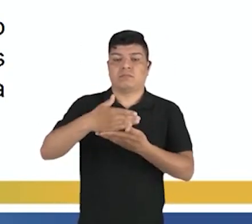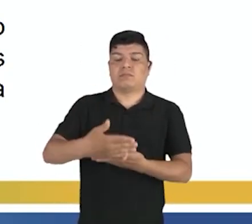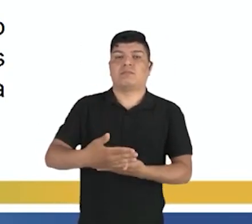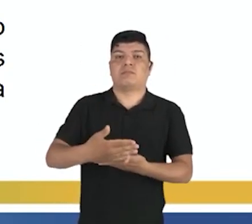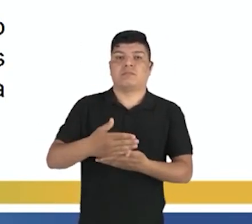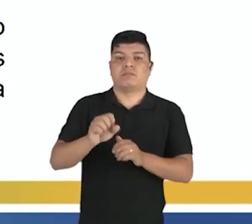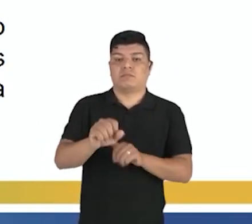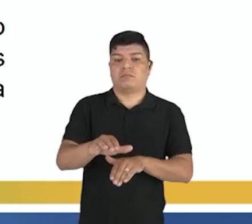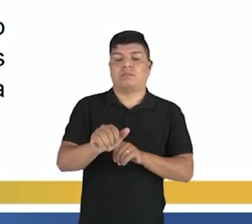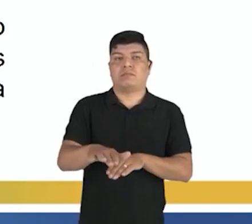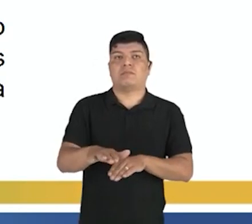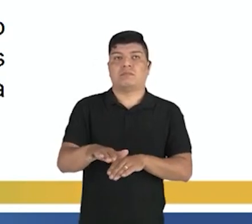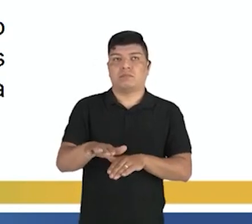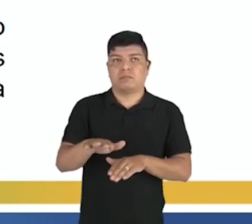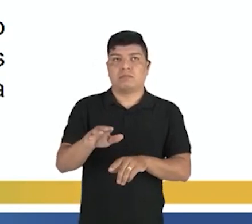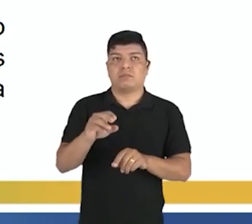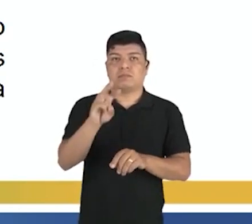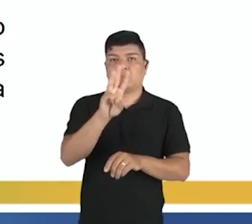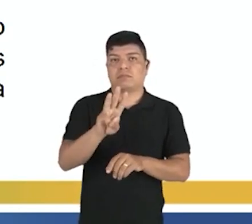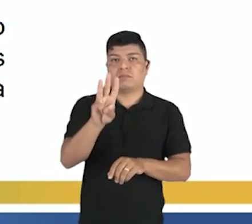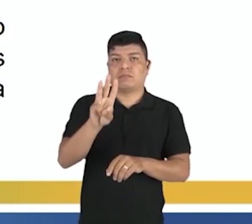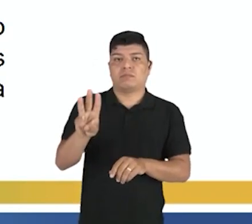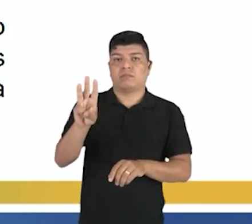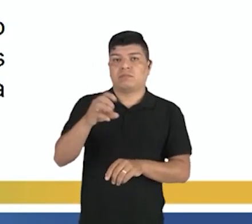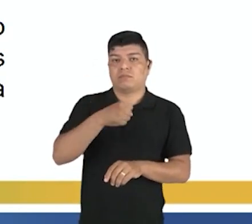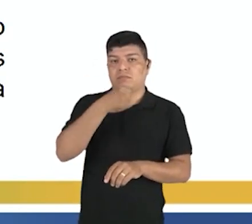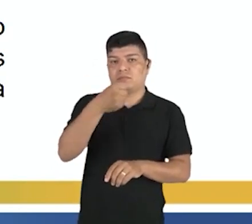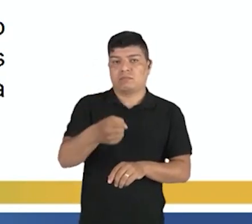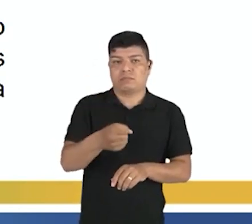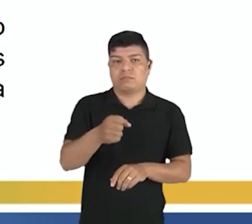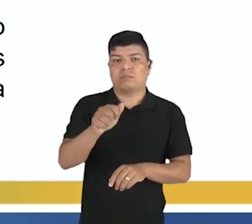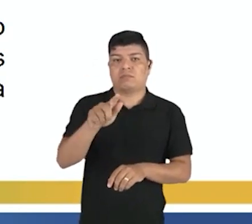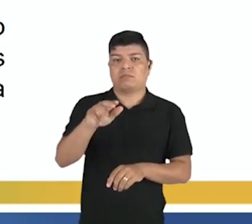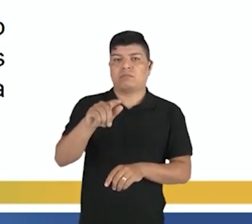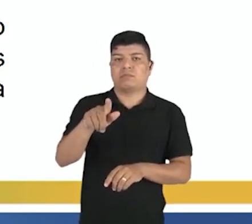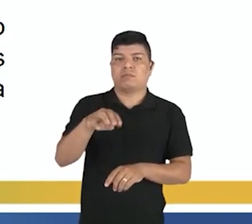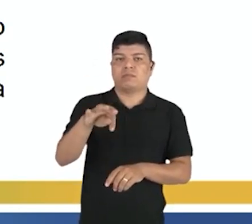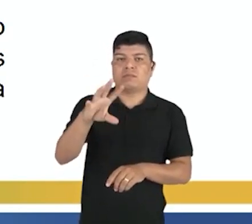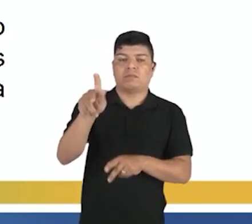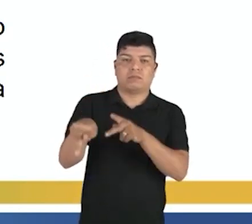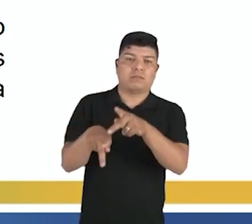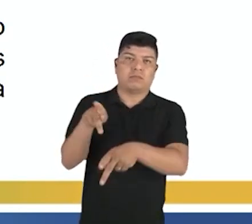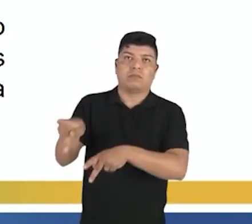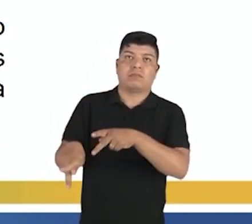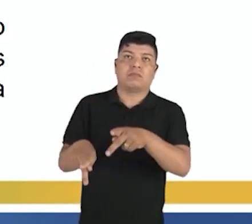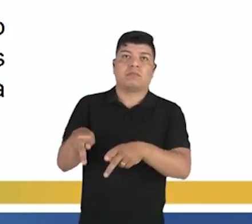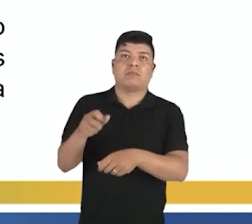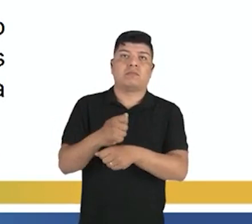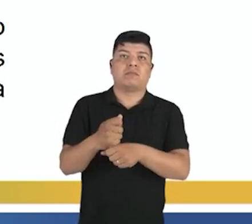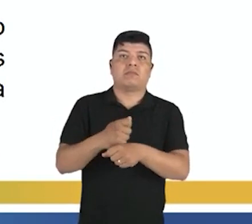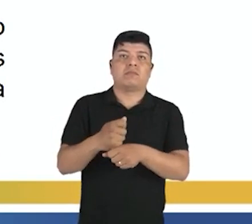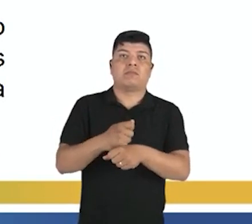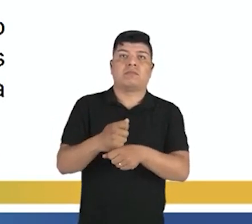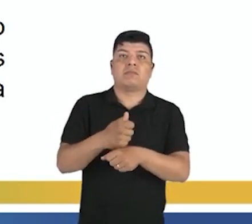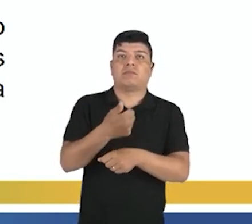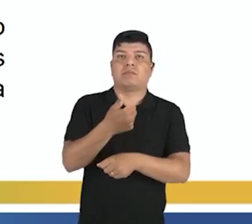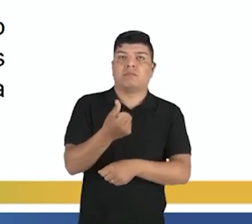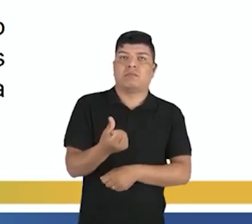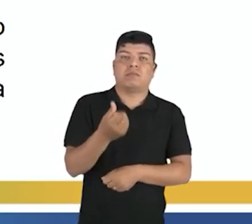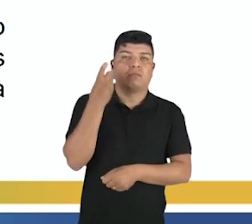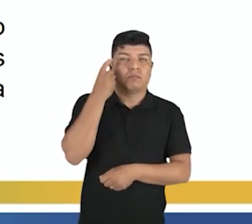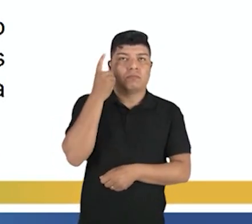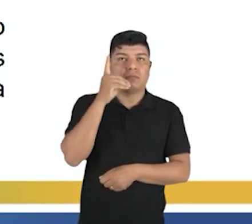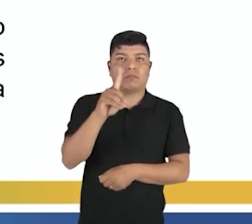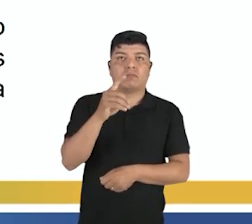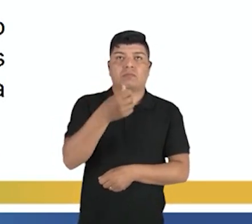ensino, postado na seção de blogs do jornal Gazeta do Povo em 16/5/2013, ou seja, pensar